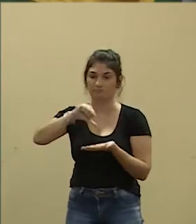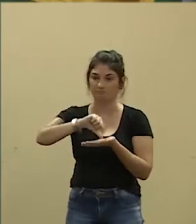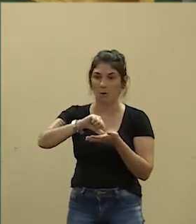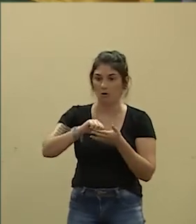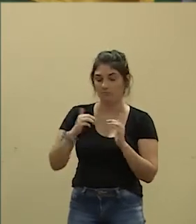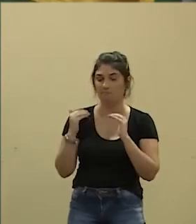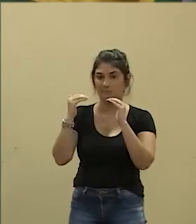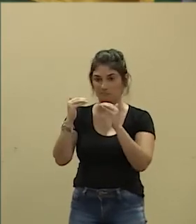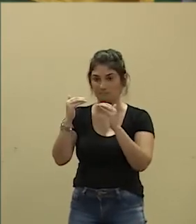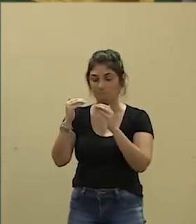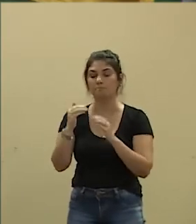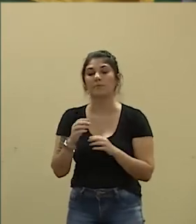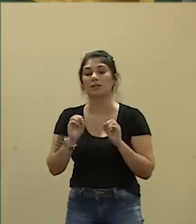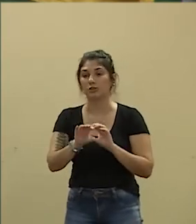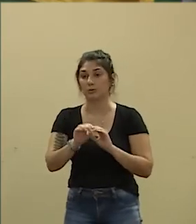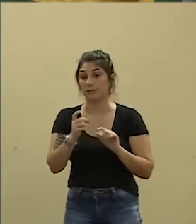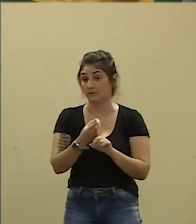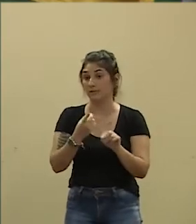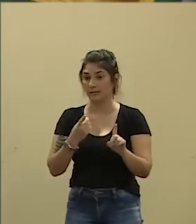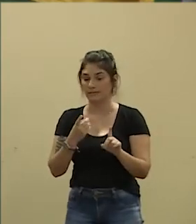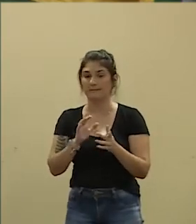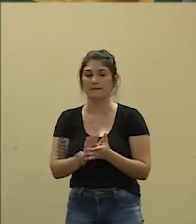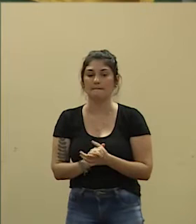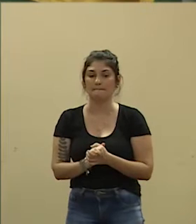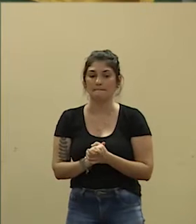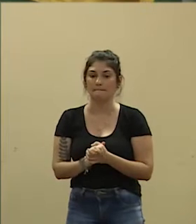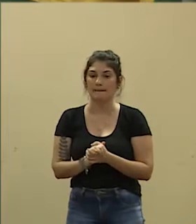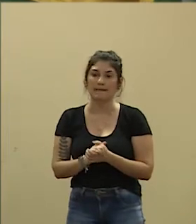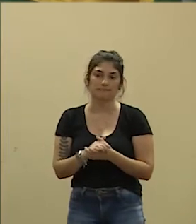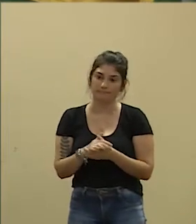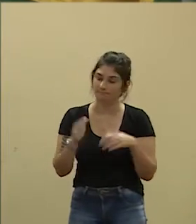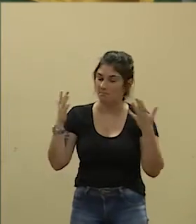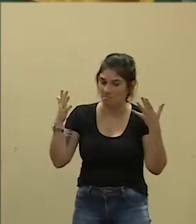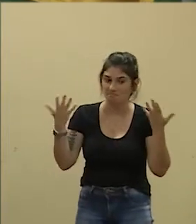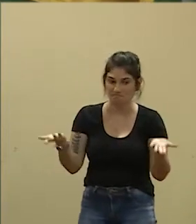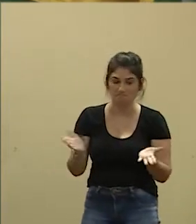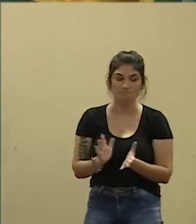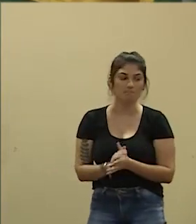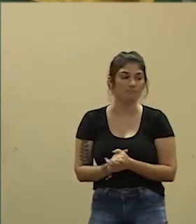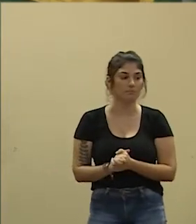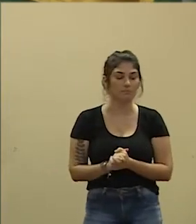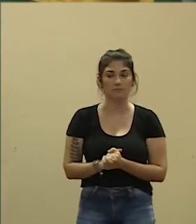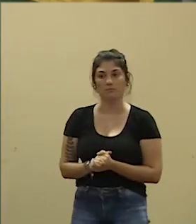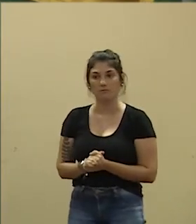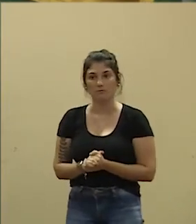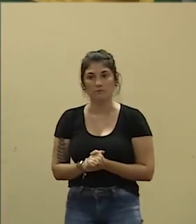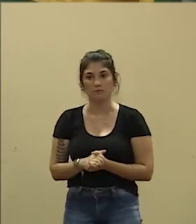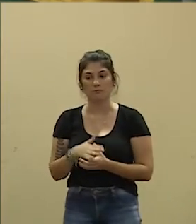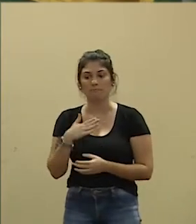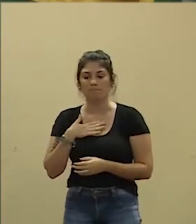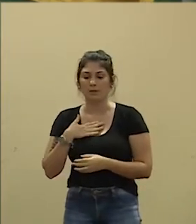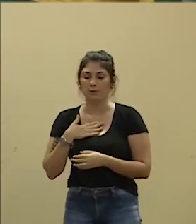a educação à distância e isso é sempre estiveram estão de parabéns e mais assim né eu eu fiz o percurso